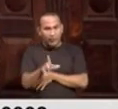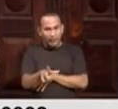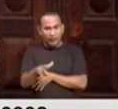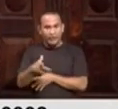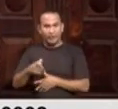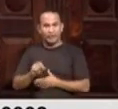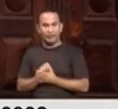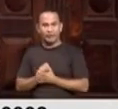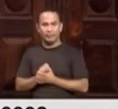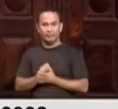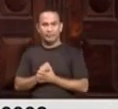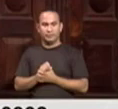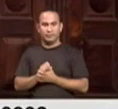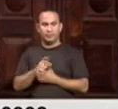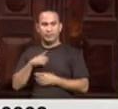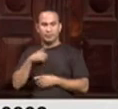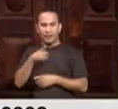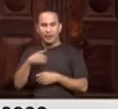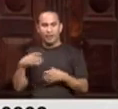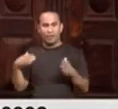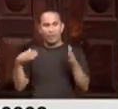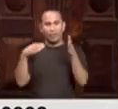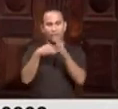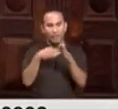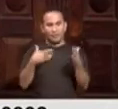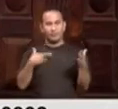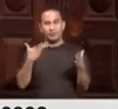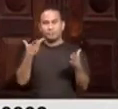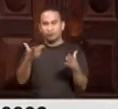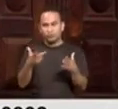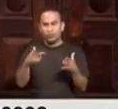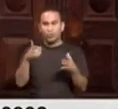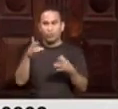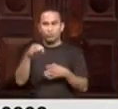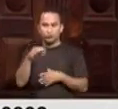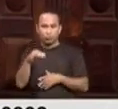Assembleia ultrapassa os limites, aí sim, ultrapassa os limites constitucionais. Obrigado.